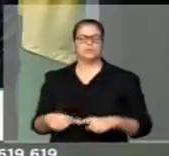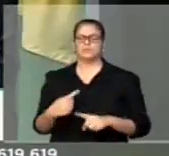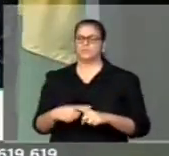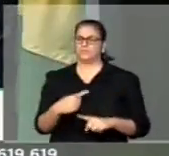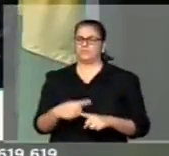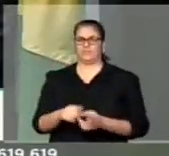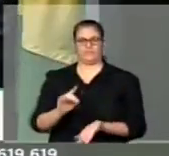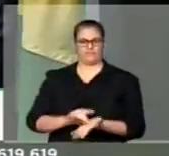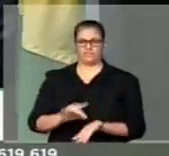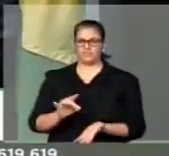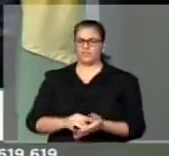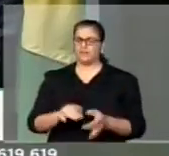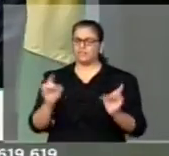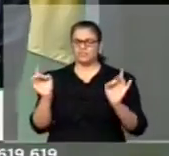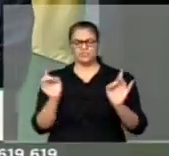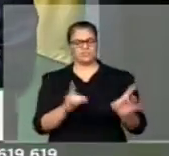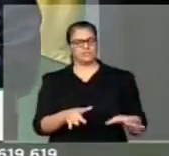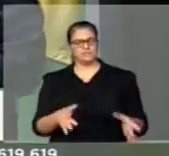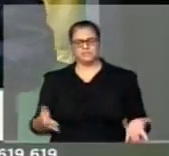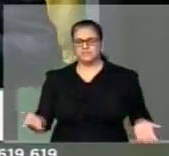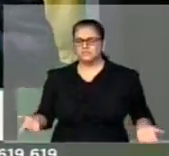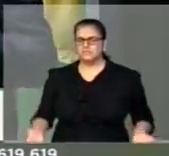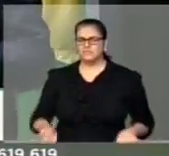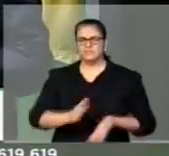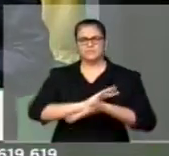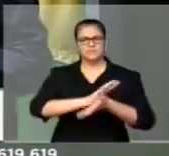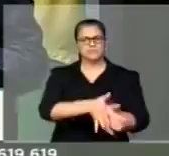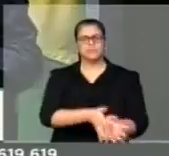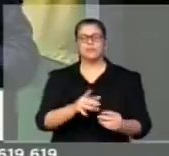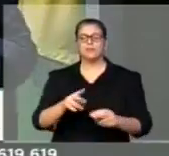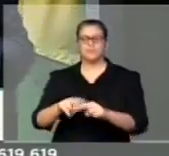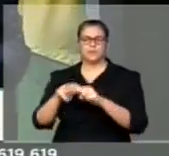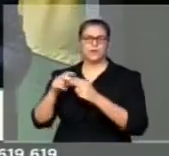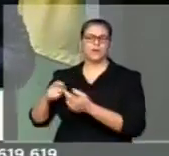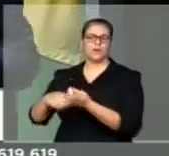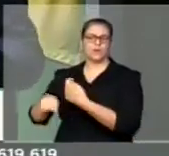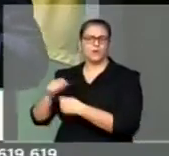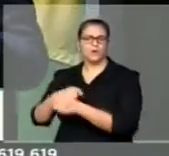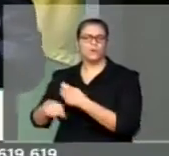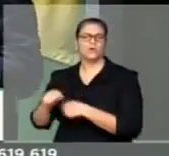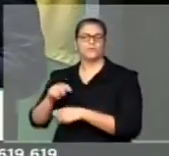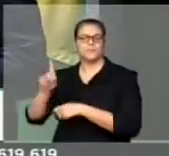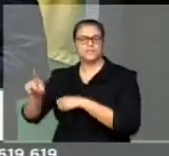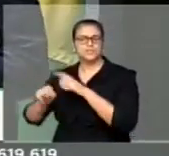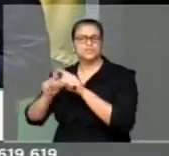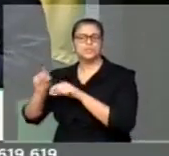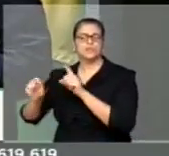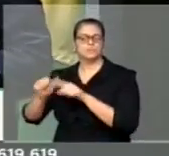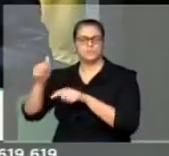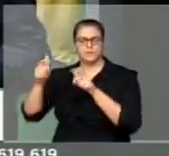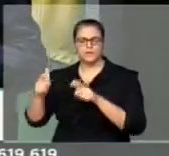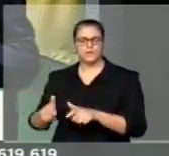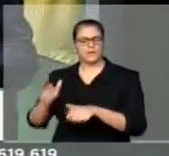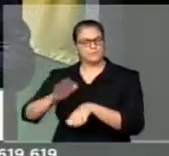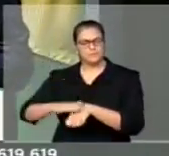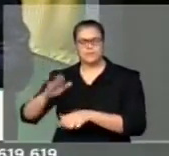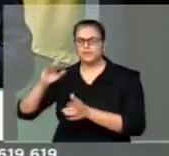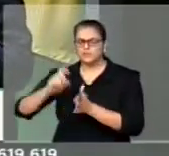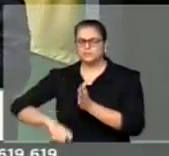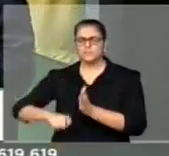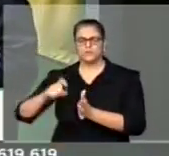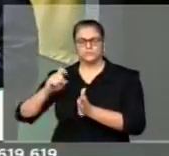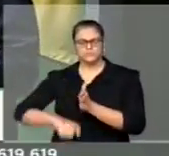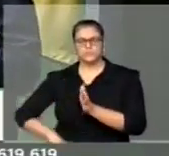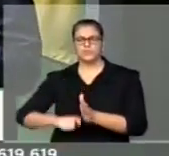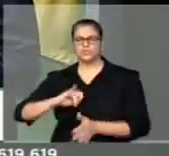abandonadas. Abandonadas porque uma política econômica que prioriza aumentos de juros, uma política econômica